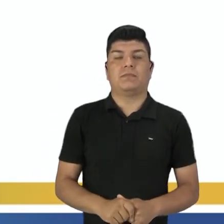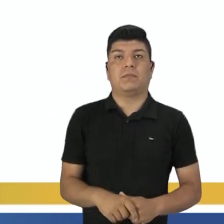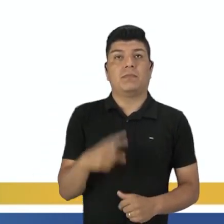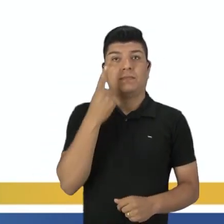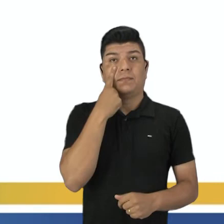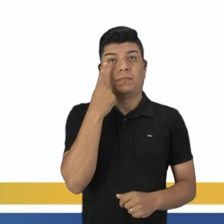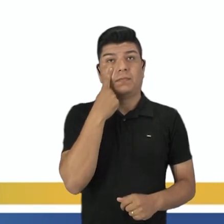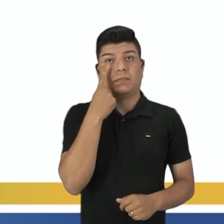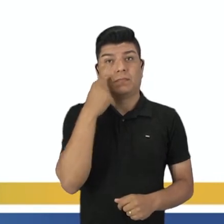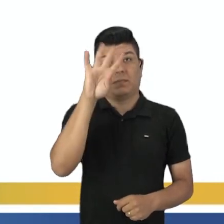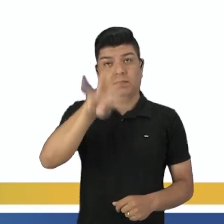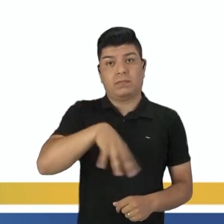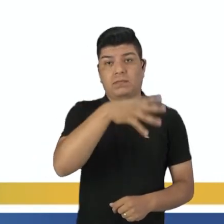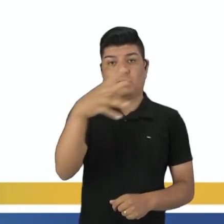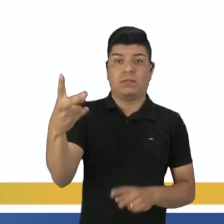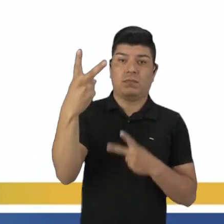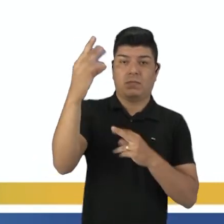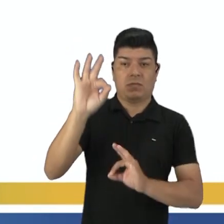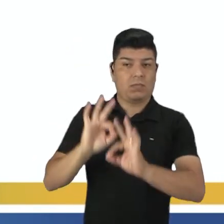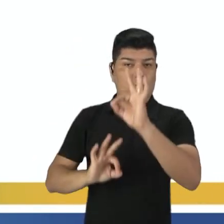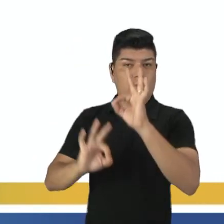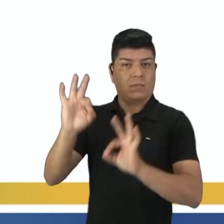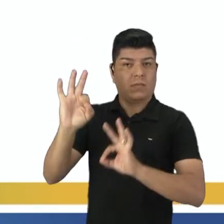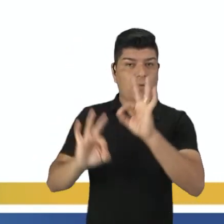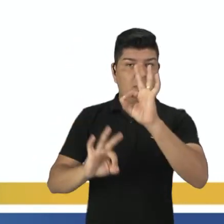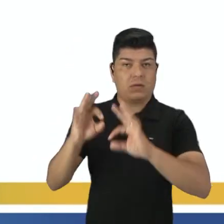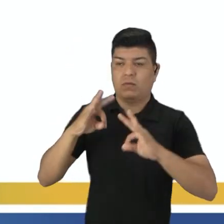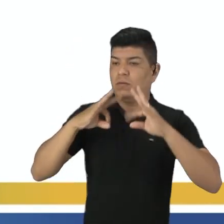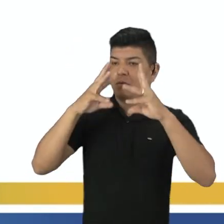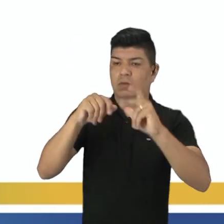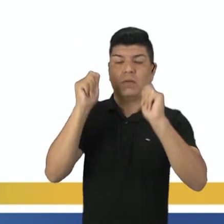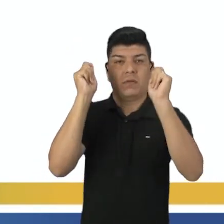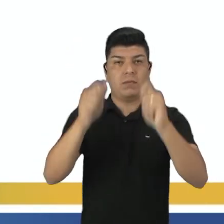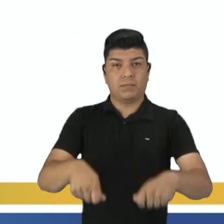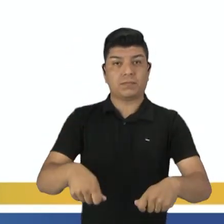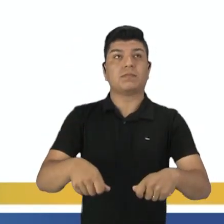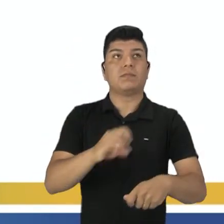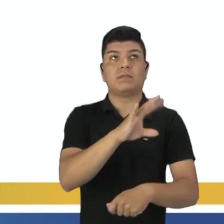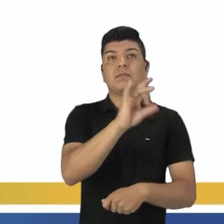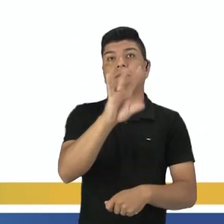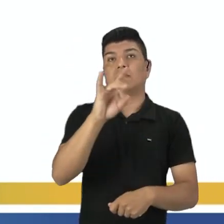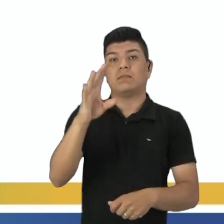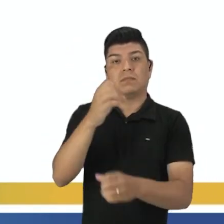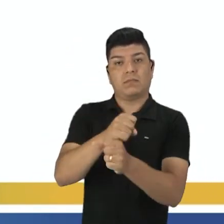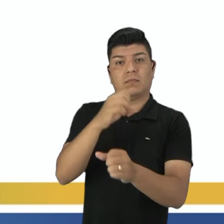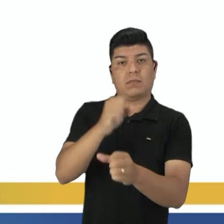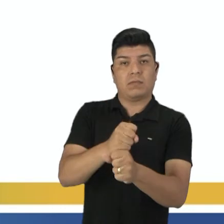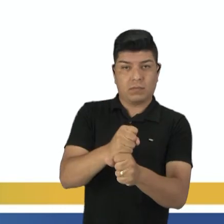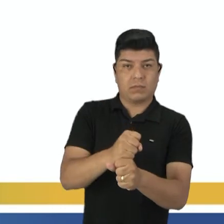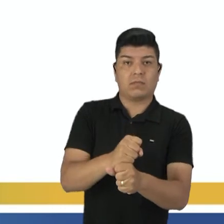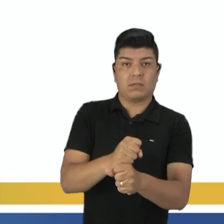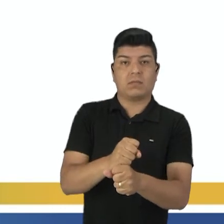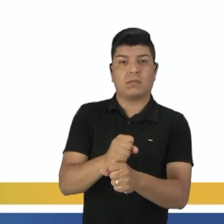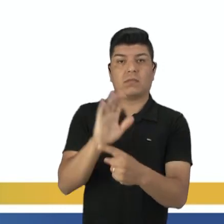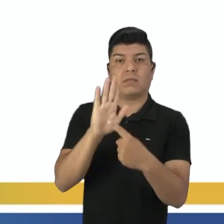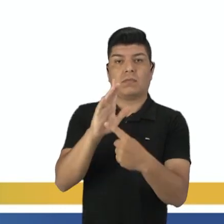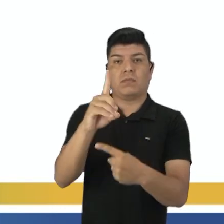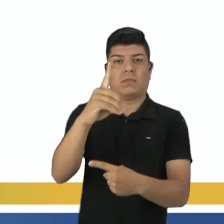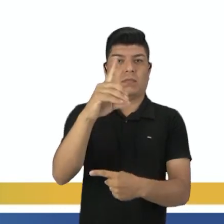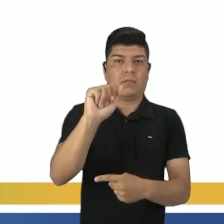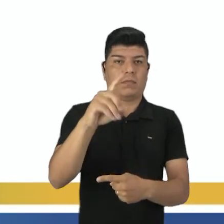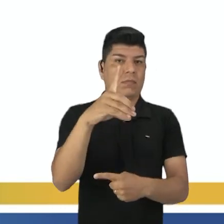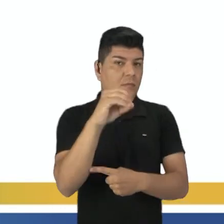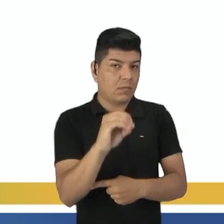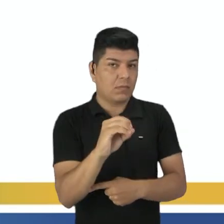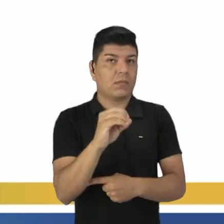Observe agora a mesma tabela organizada com todas as opções possíveis, né, para cada somatório aí das faces do dado. Observe